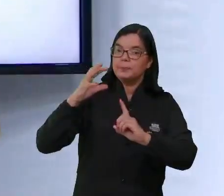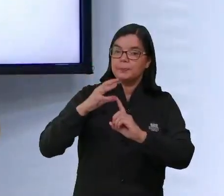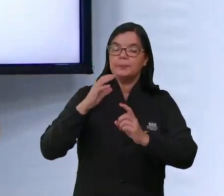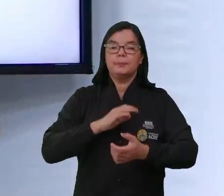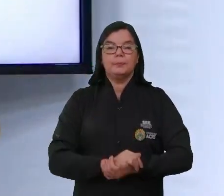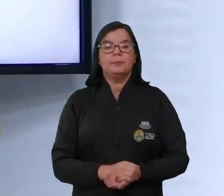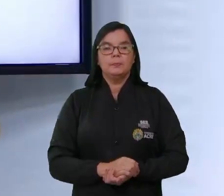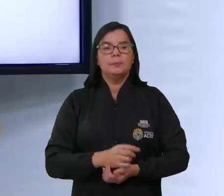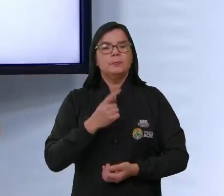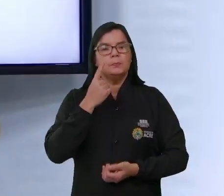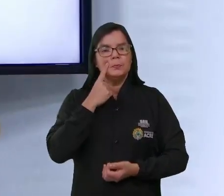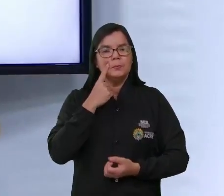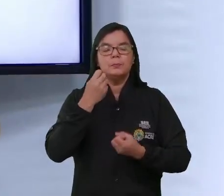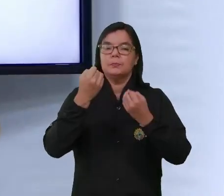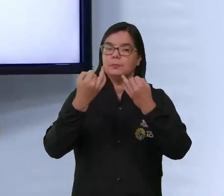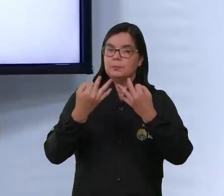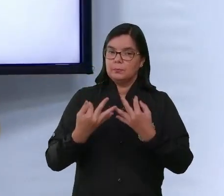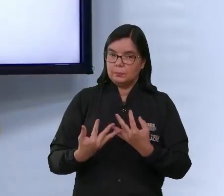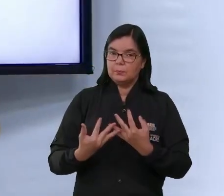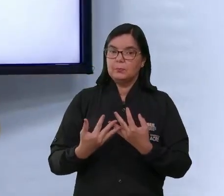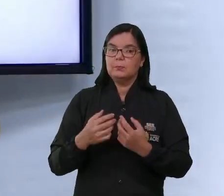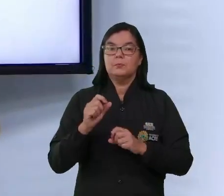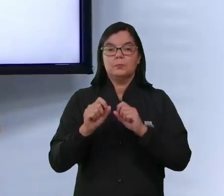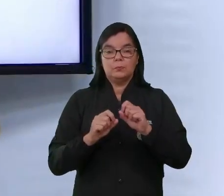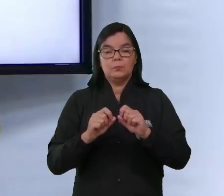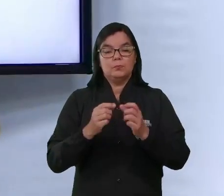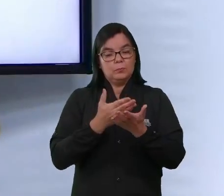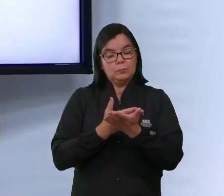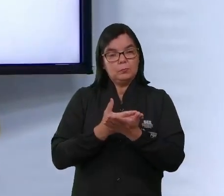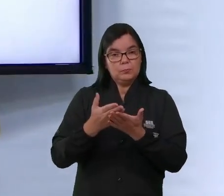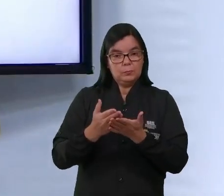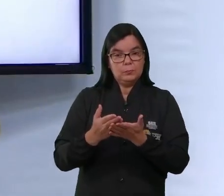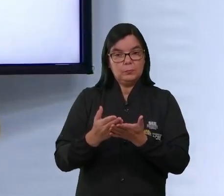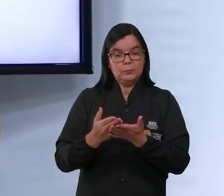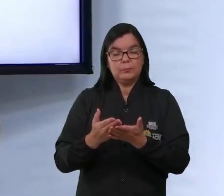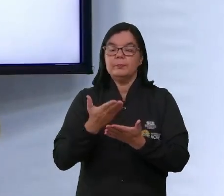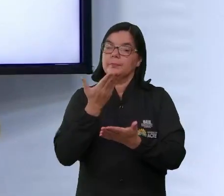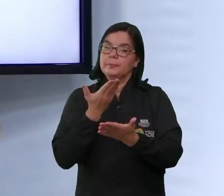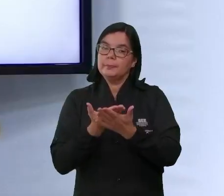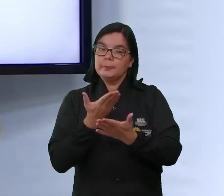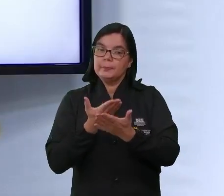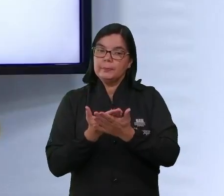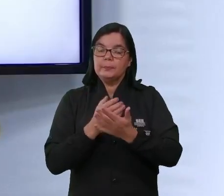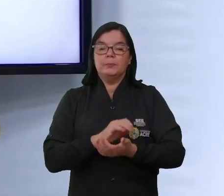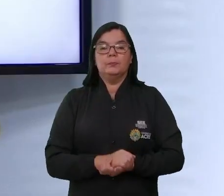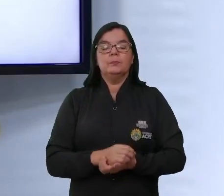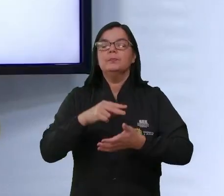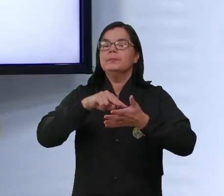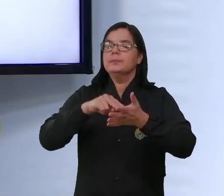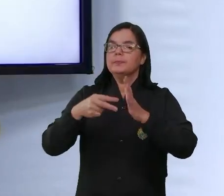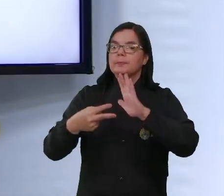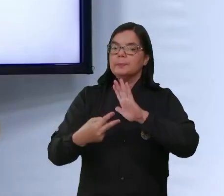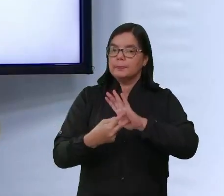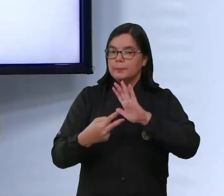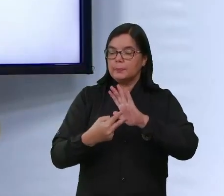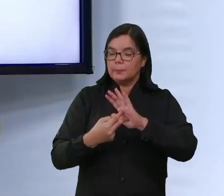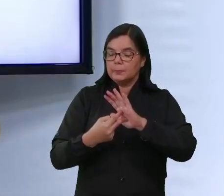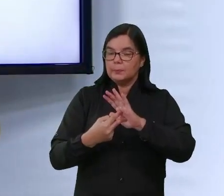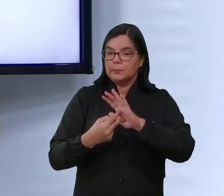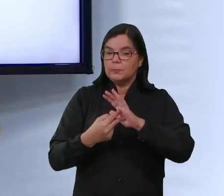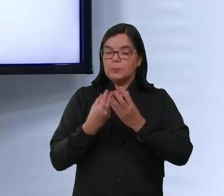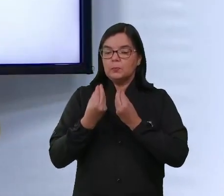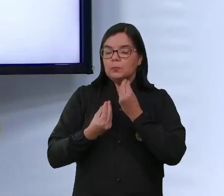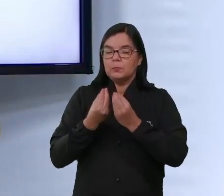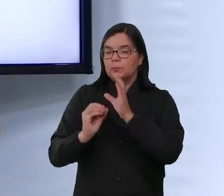influências. Retomo o comentário feito logo no início desta videoaula. Ou seja, a